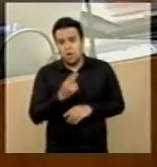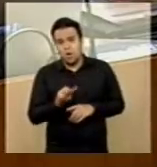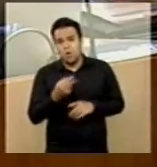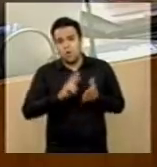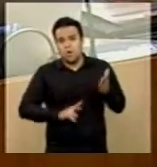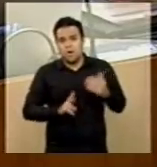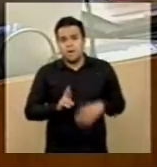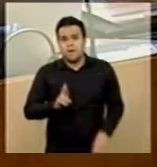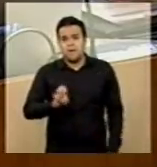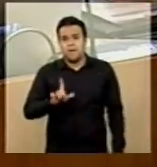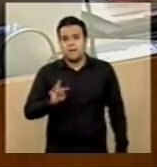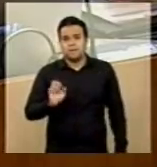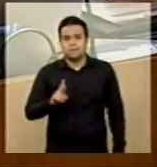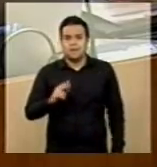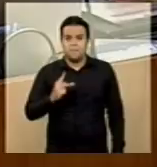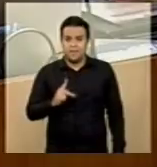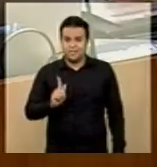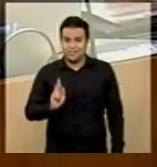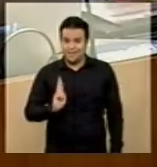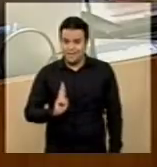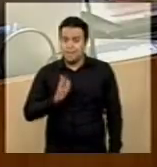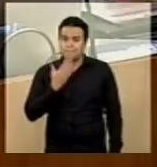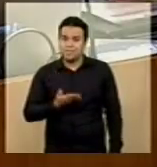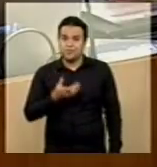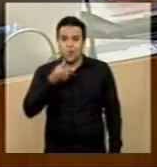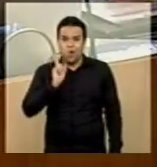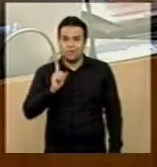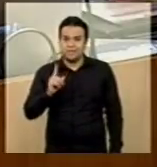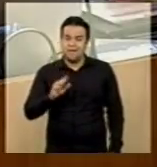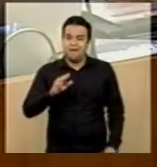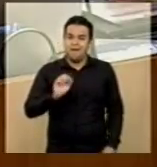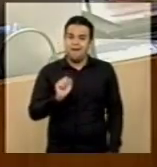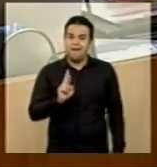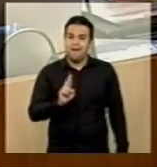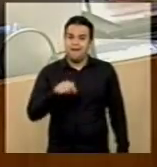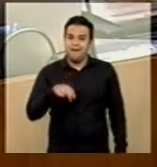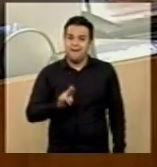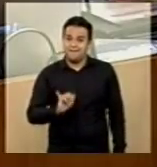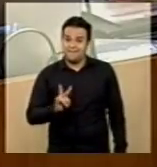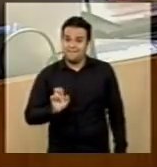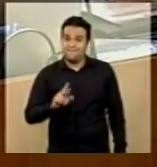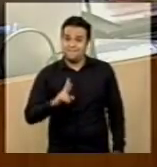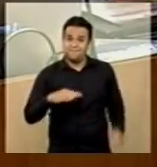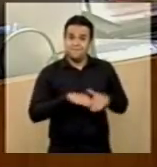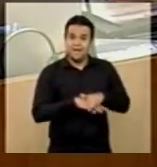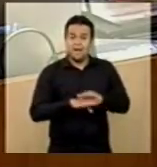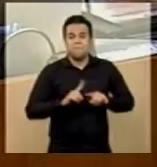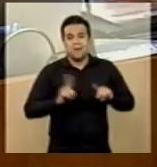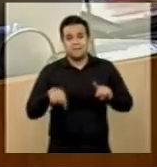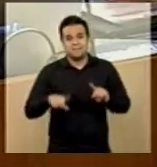Procuradora-Geral da República pediu o arquivamento anteontem. Então, foram 7 anos